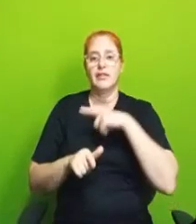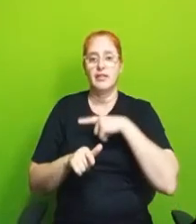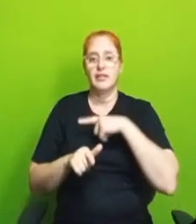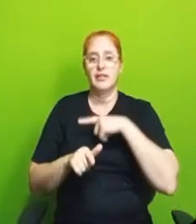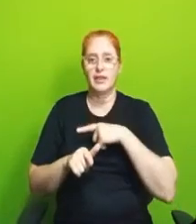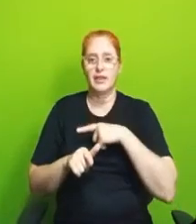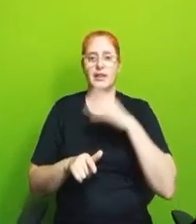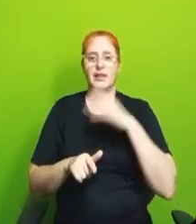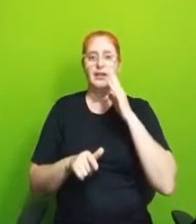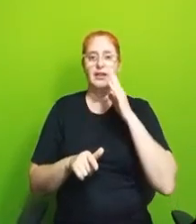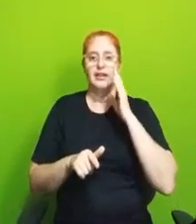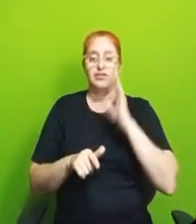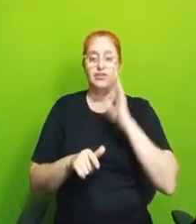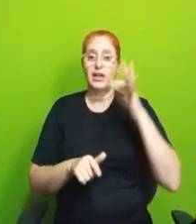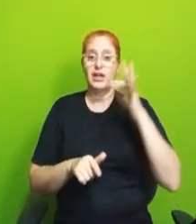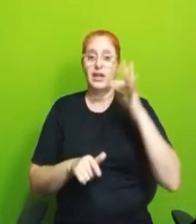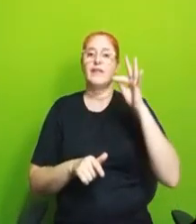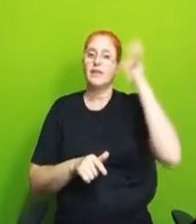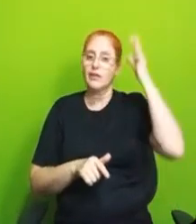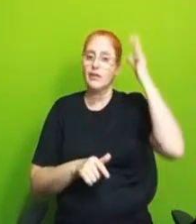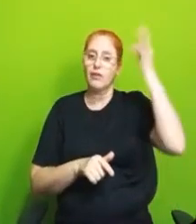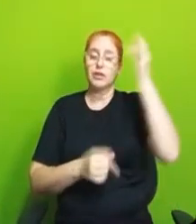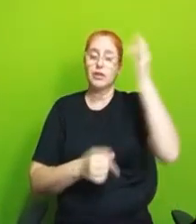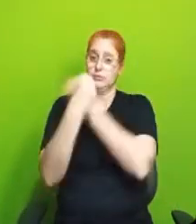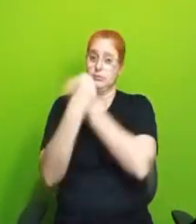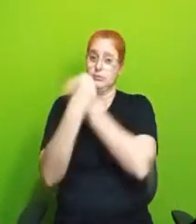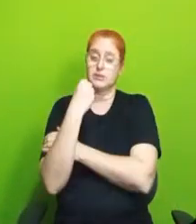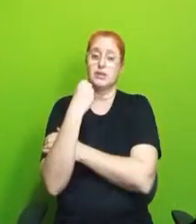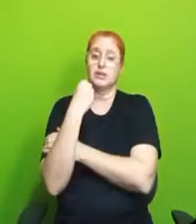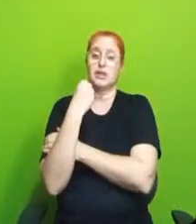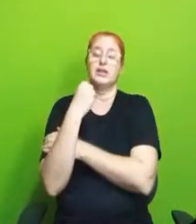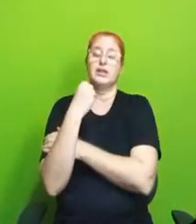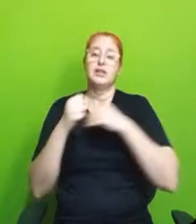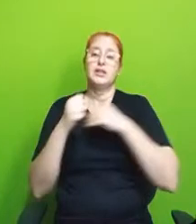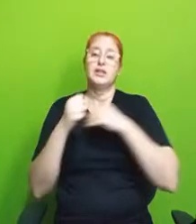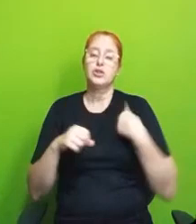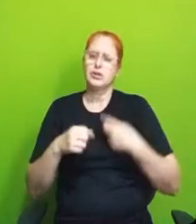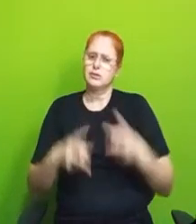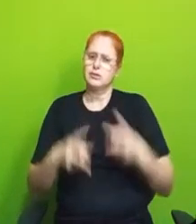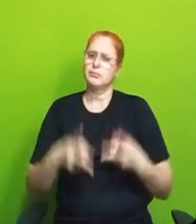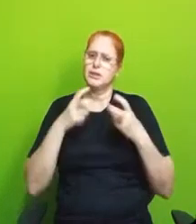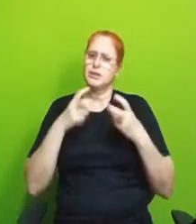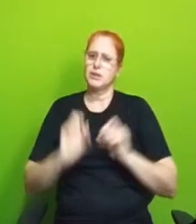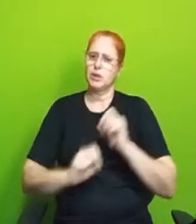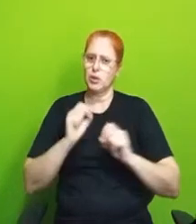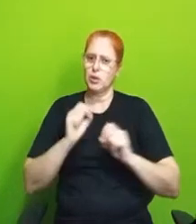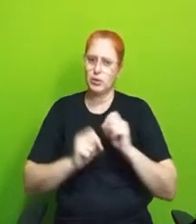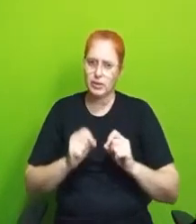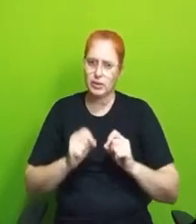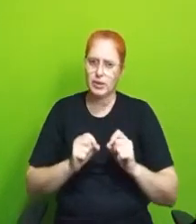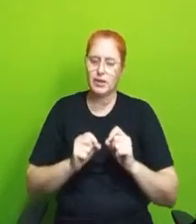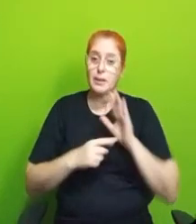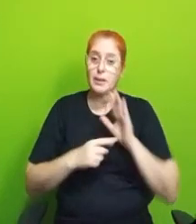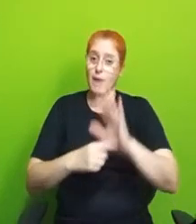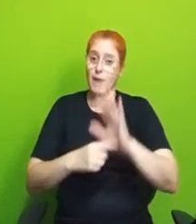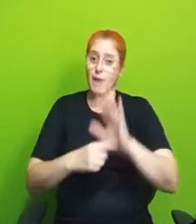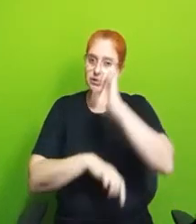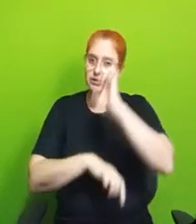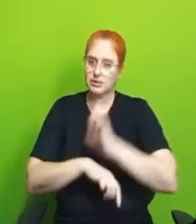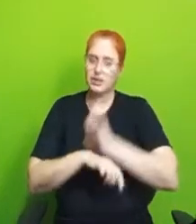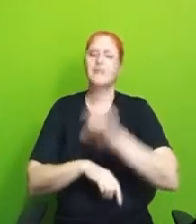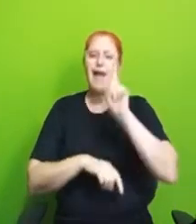feminista, que eu só confirmo, né, isso nos leva a ver que essa é uma das dimensões que mostra como o Estado é um Estado patriarcal, porque